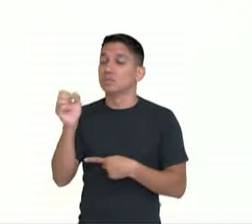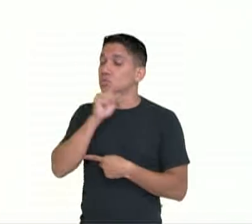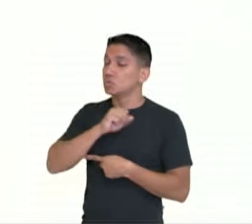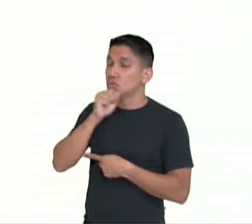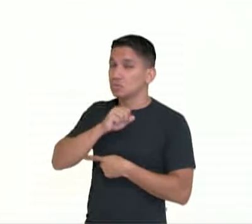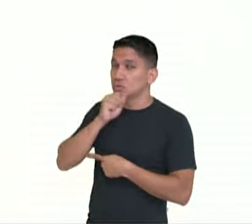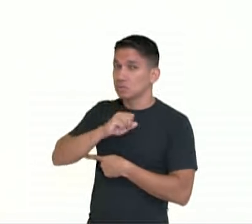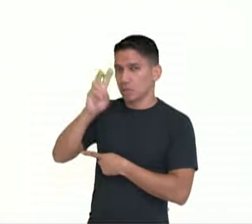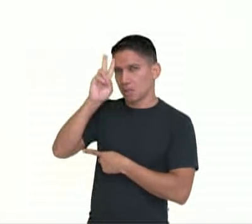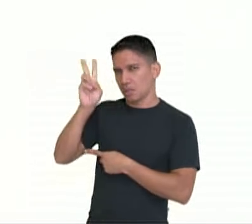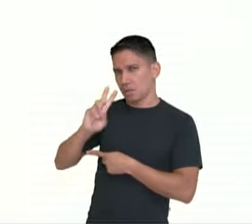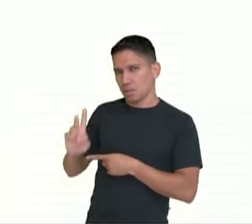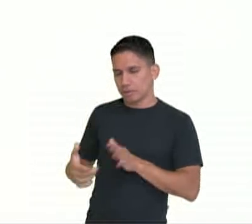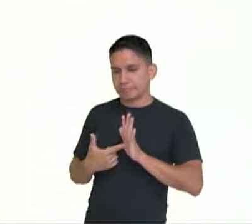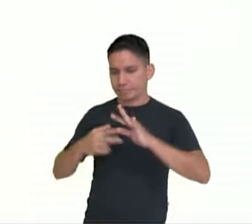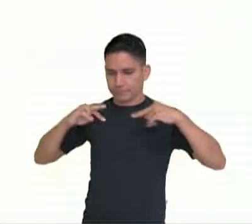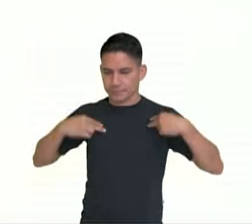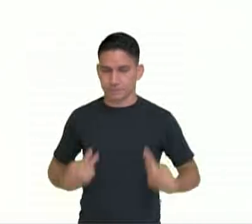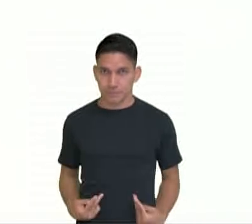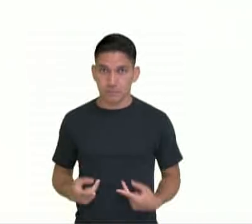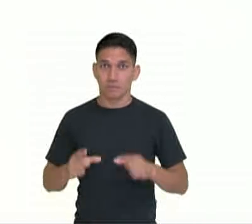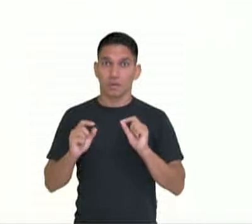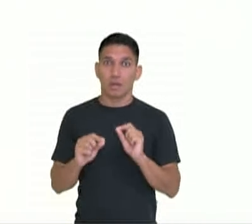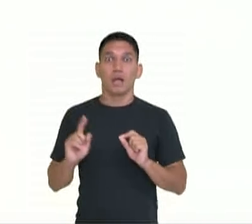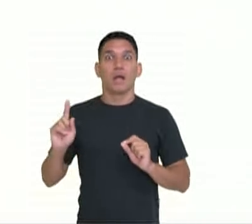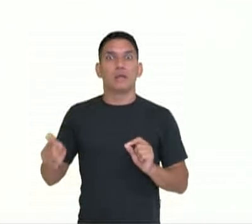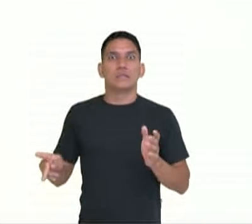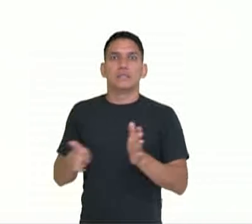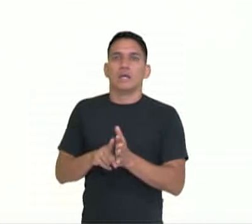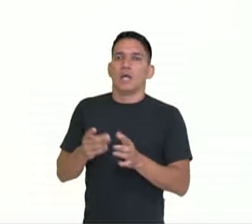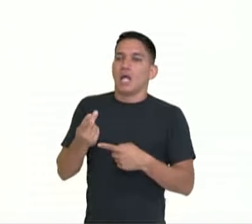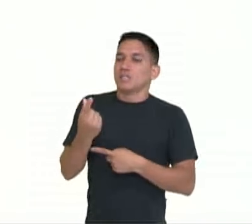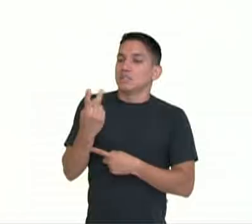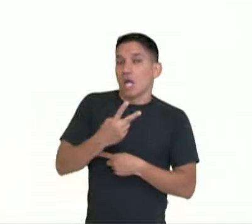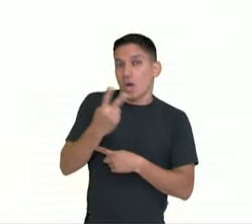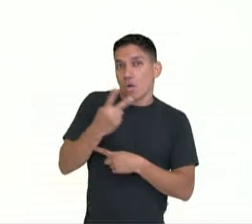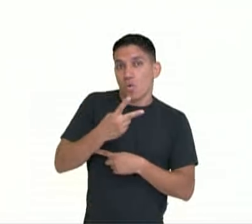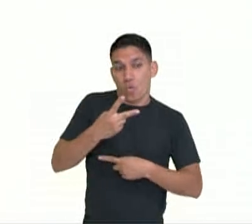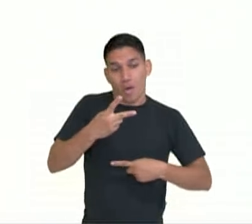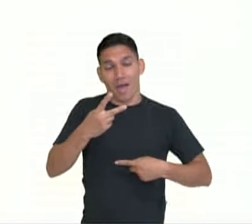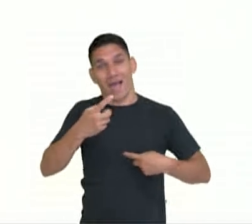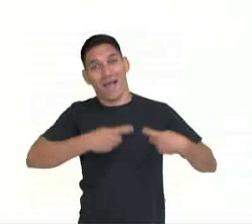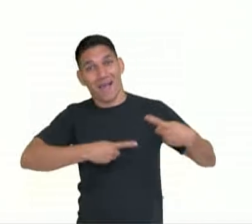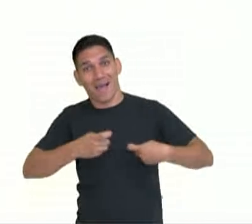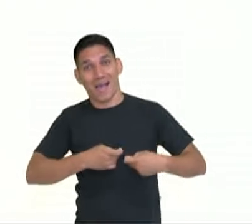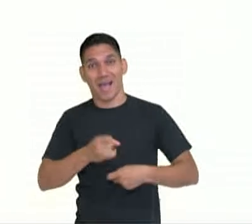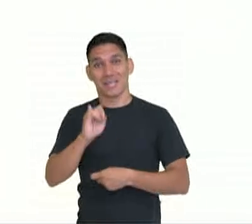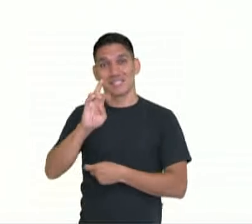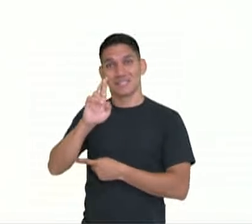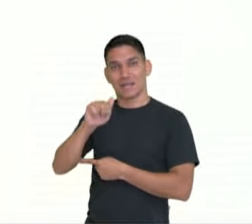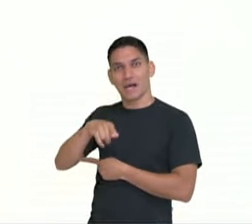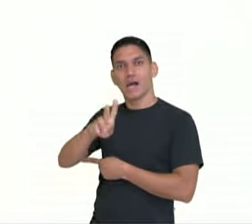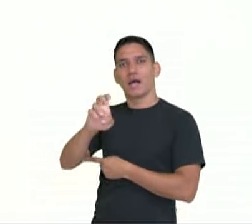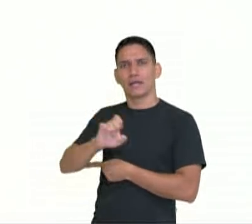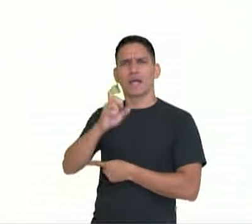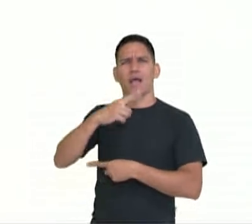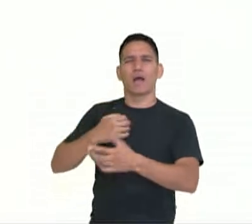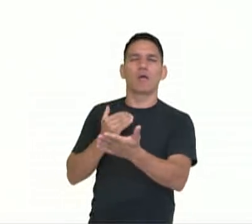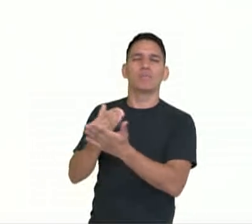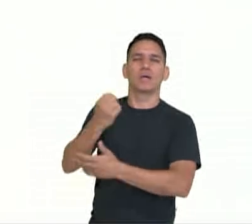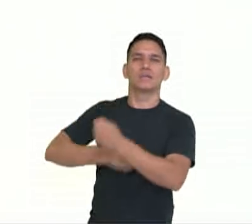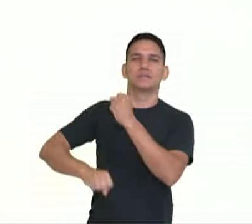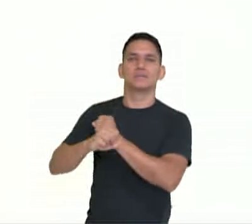acervos históricos da humanidade, destruídos durante a Segunda Guerra do Iraque, que foi iniciada em 2003. No meio desse